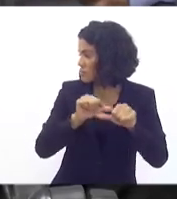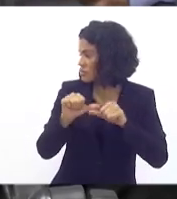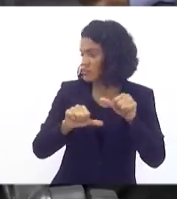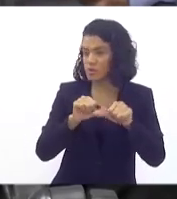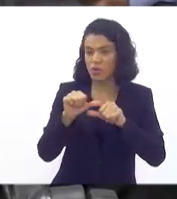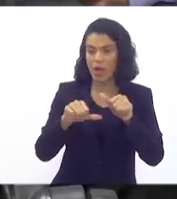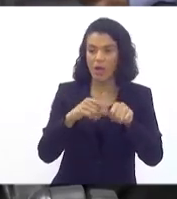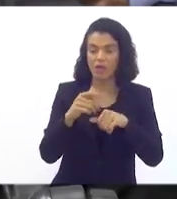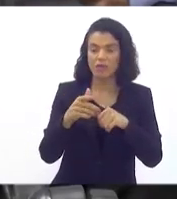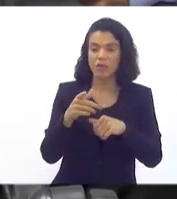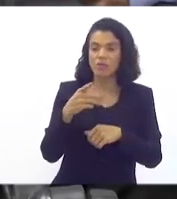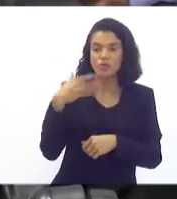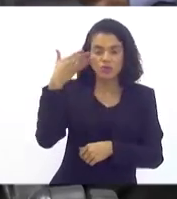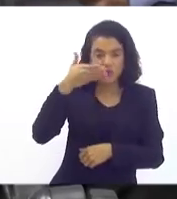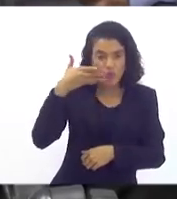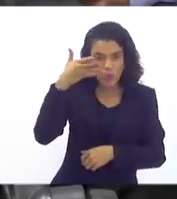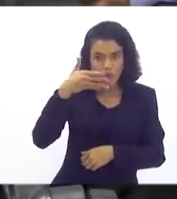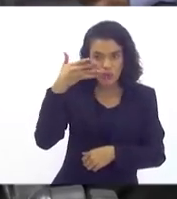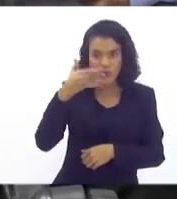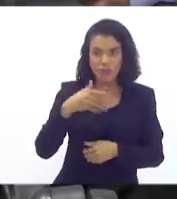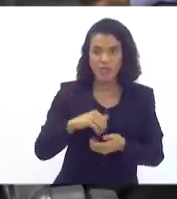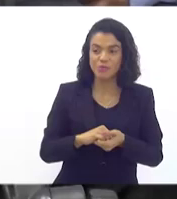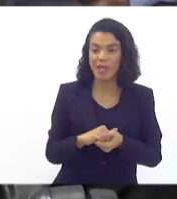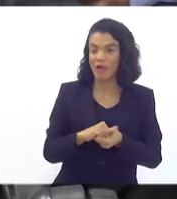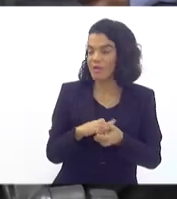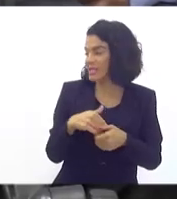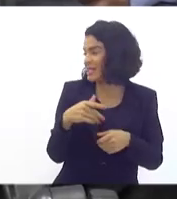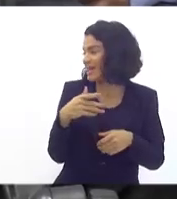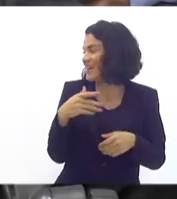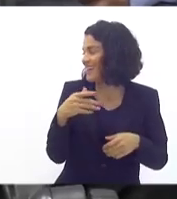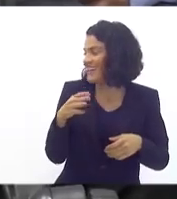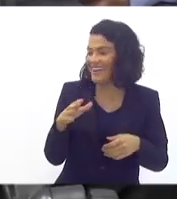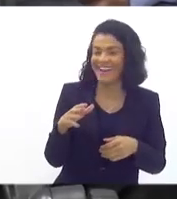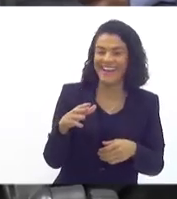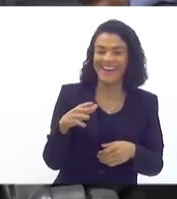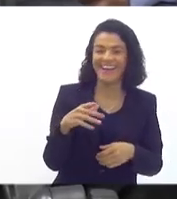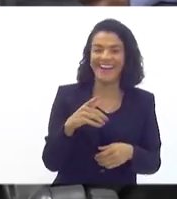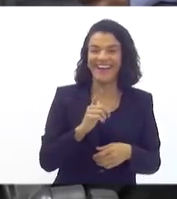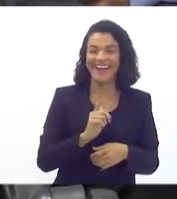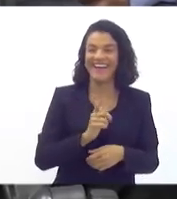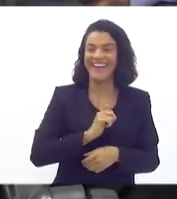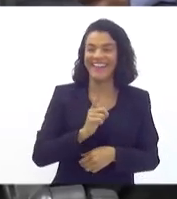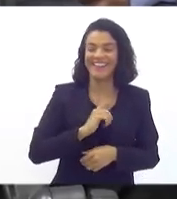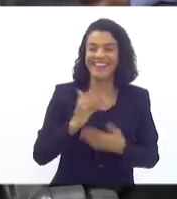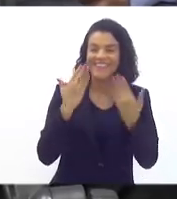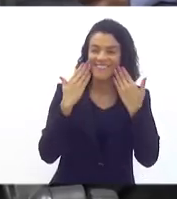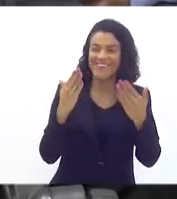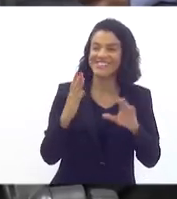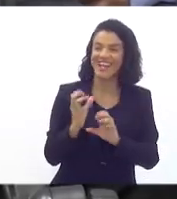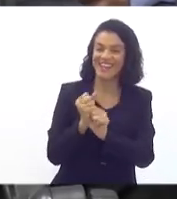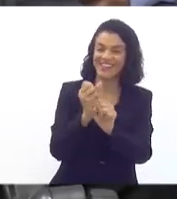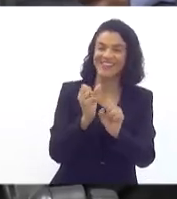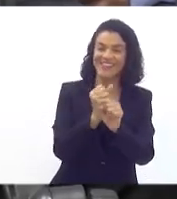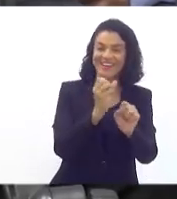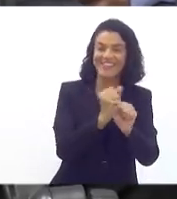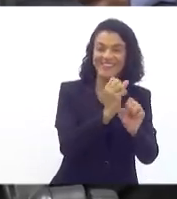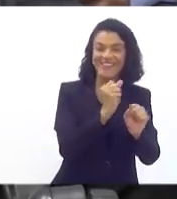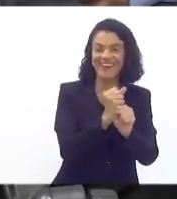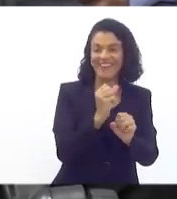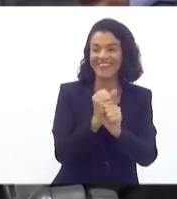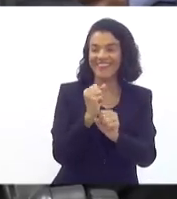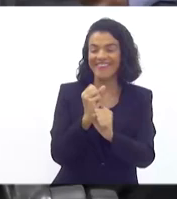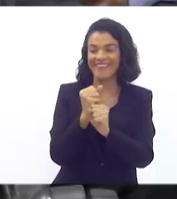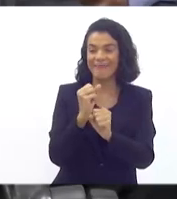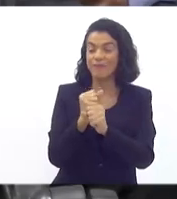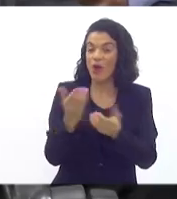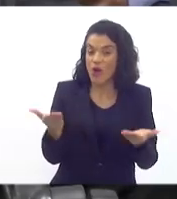aqui um discurso né você vê borrágico aqui não trazer dados números o que